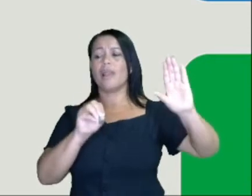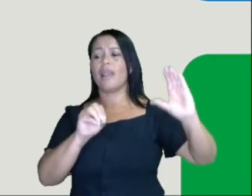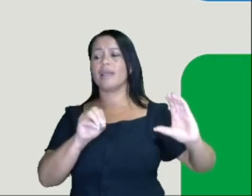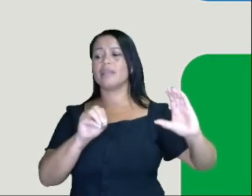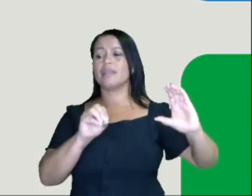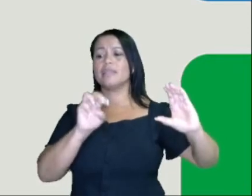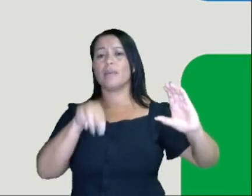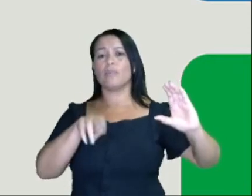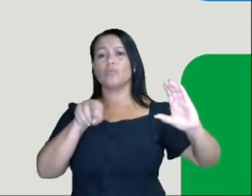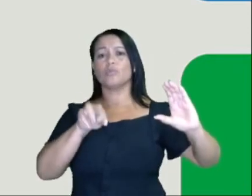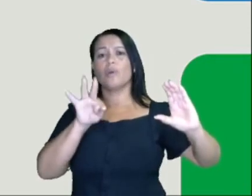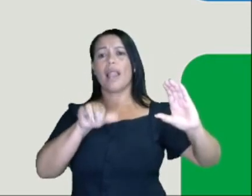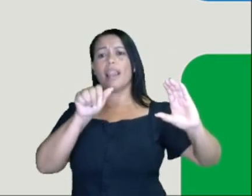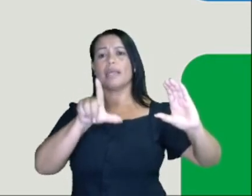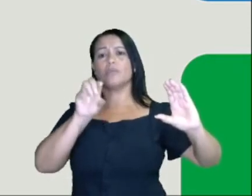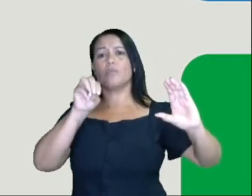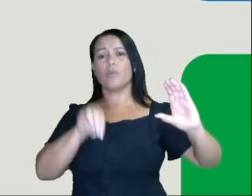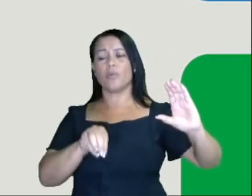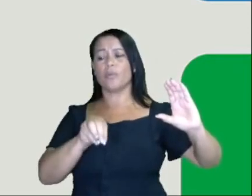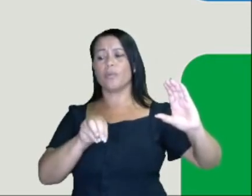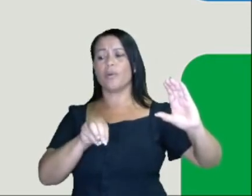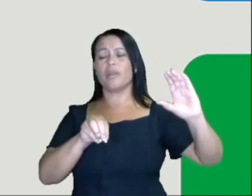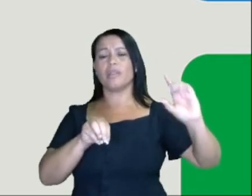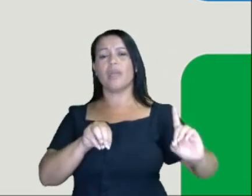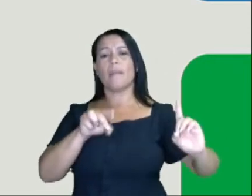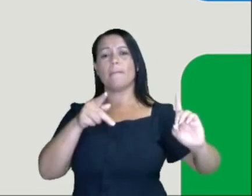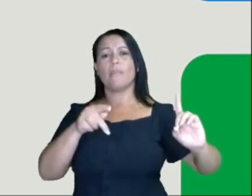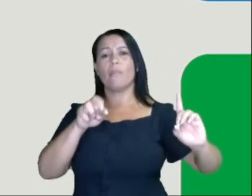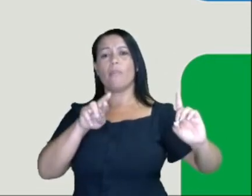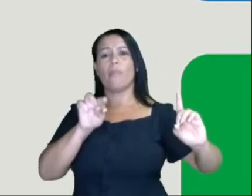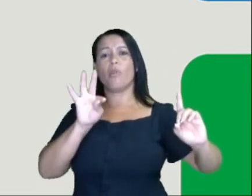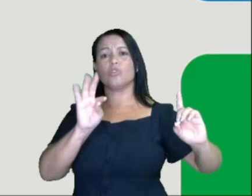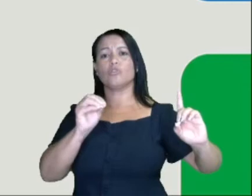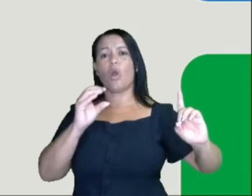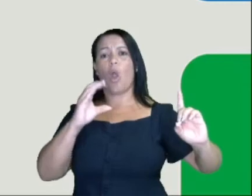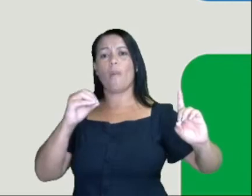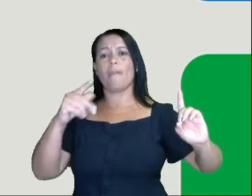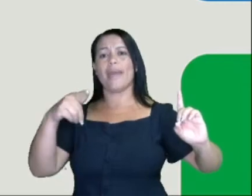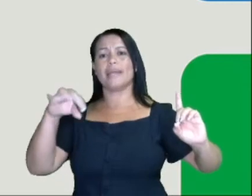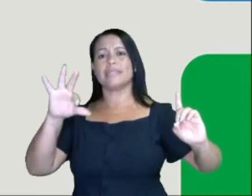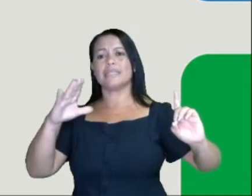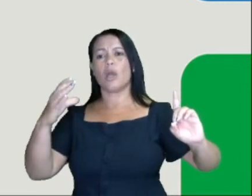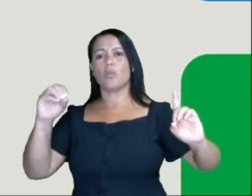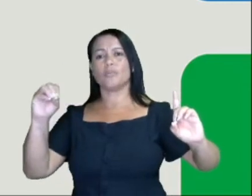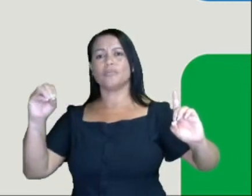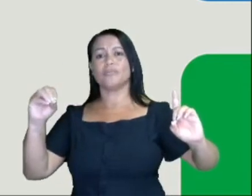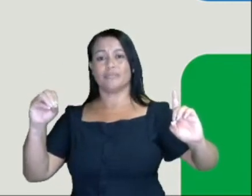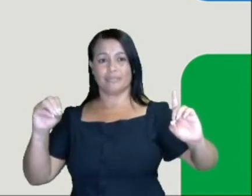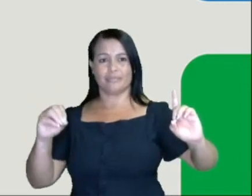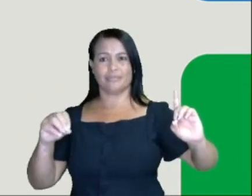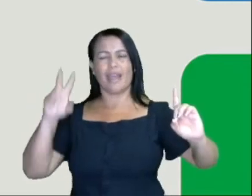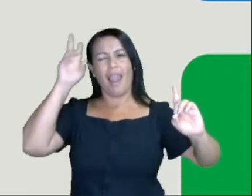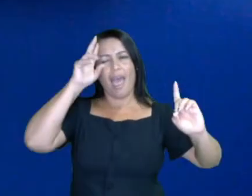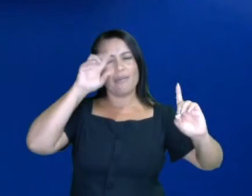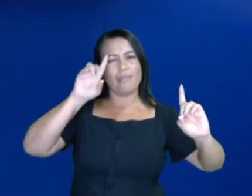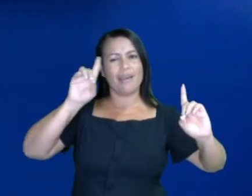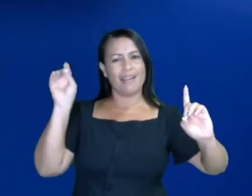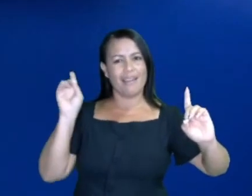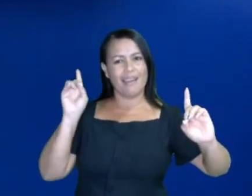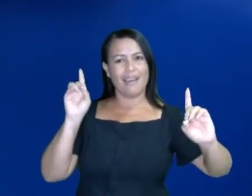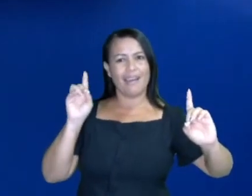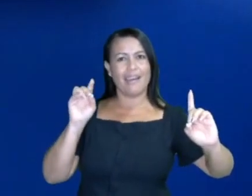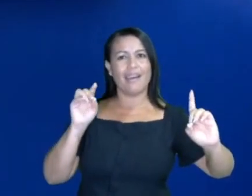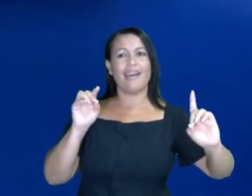C, mutualismo ou letra D, protocooperação. Lembra lá, entre